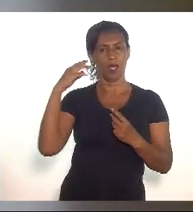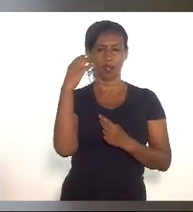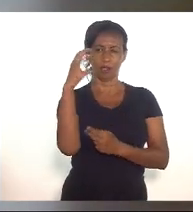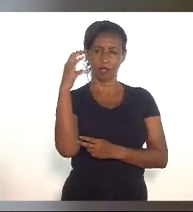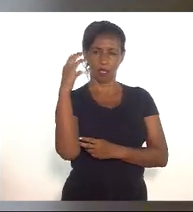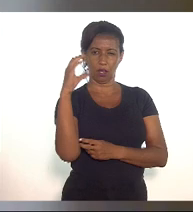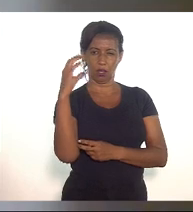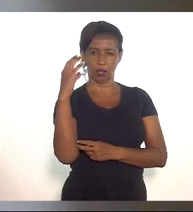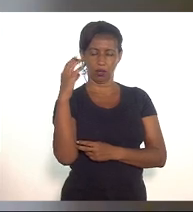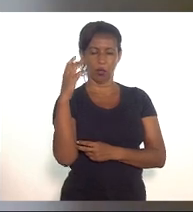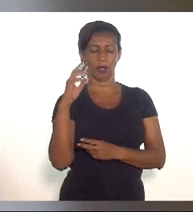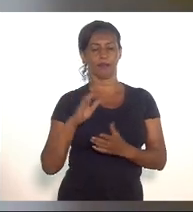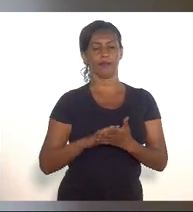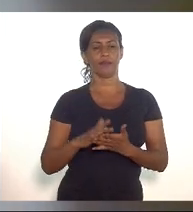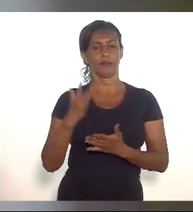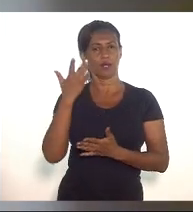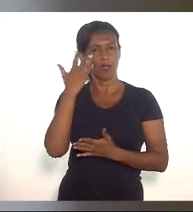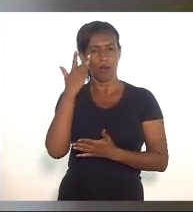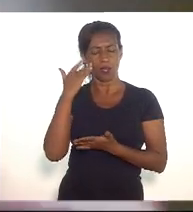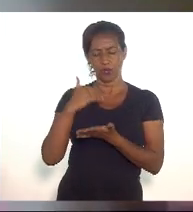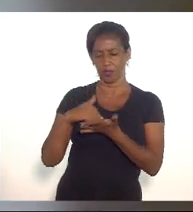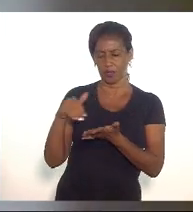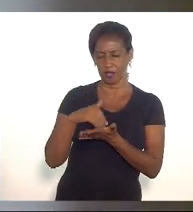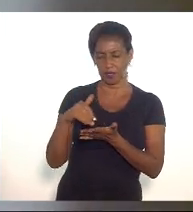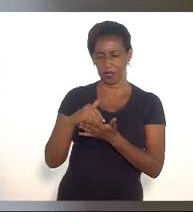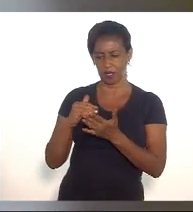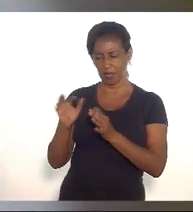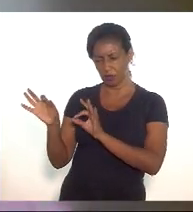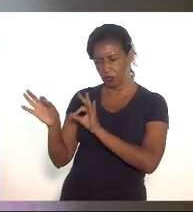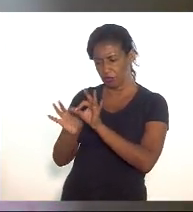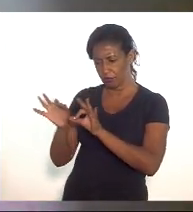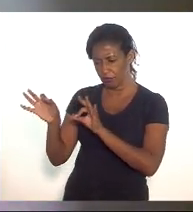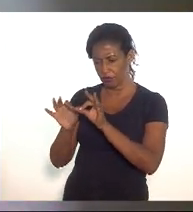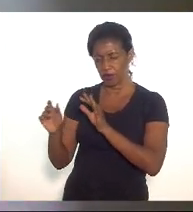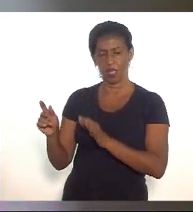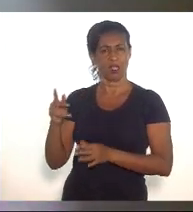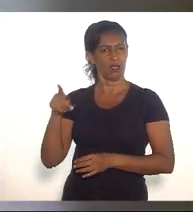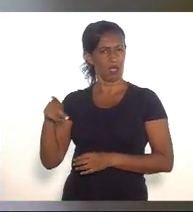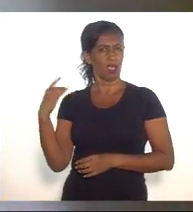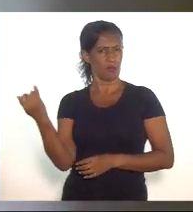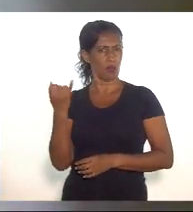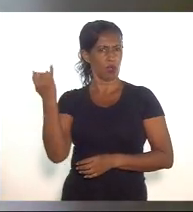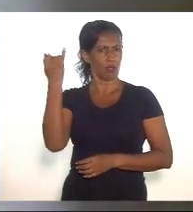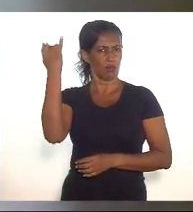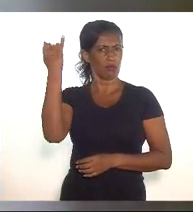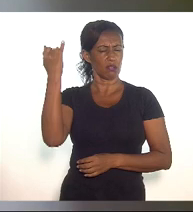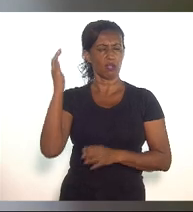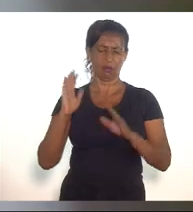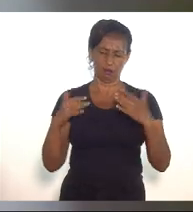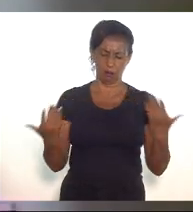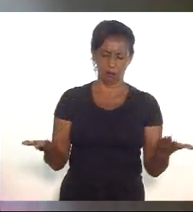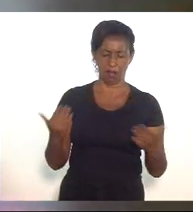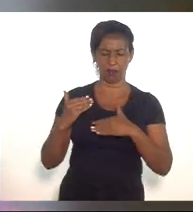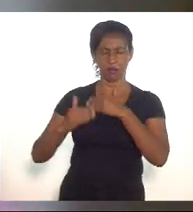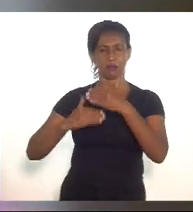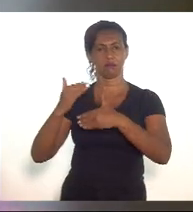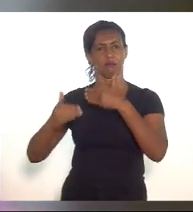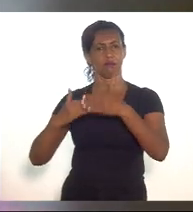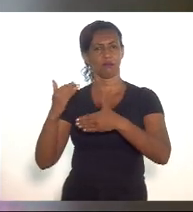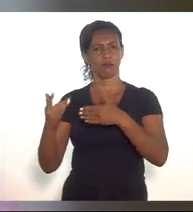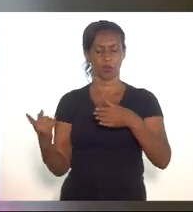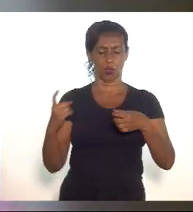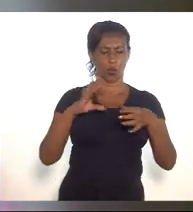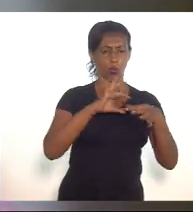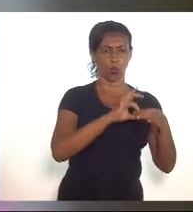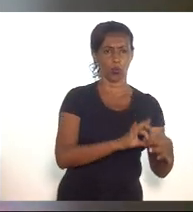eu acho que a Secretaria de Planejamento, claro, na estrutura do governo, tem um papel muito central, obviamente, nesse processo, articulada com a Secretaria